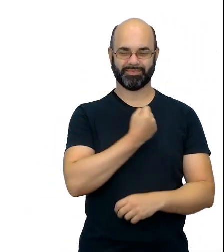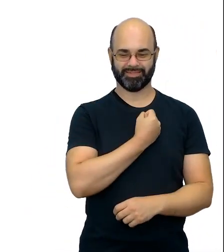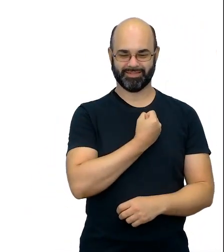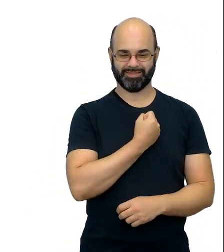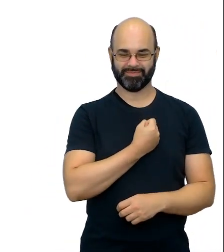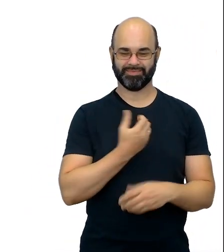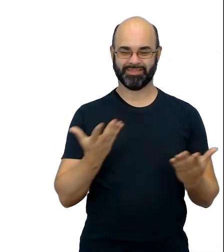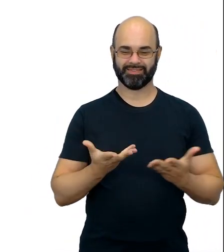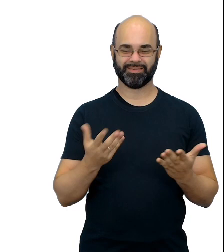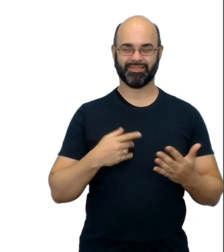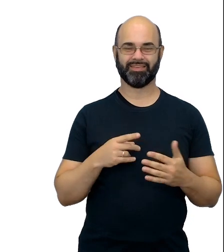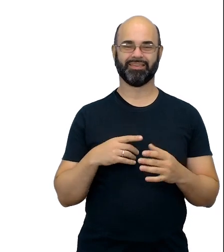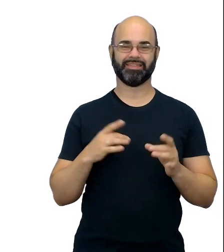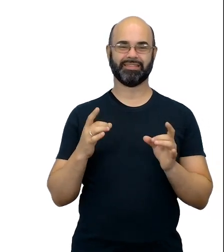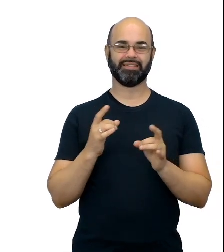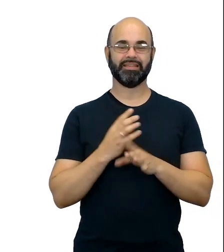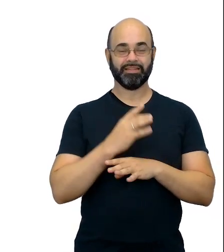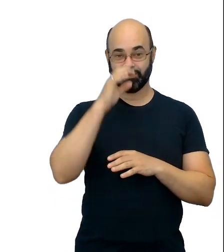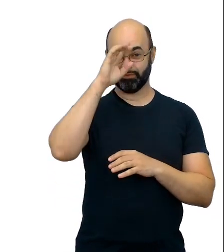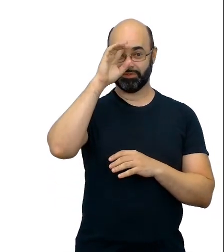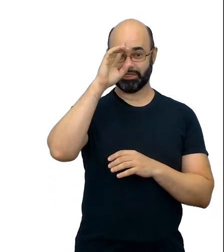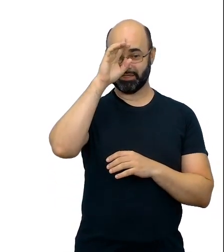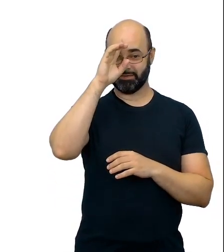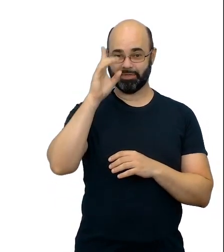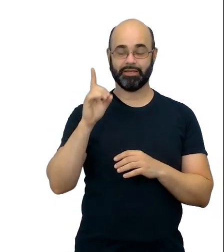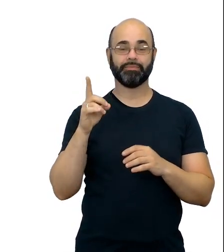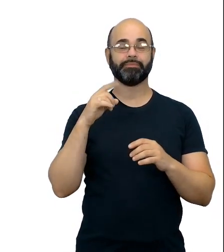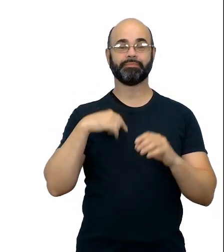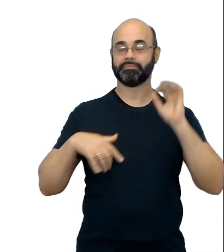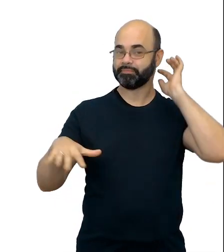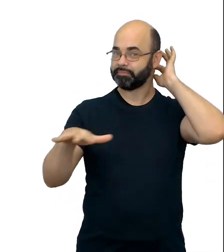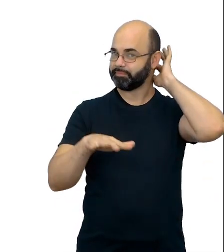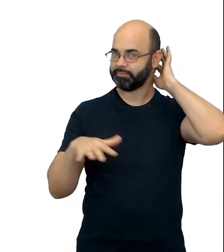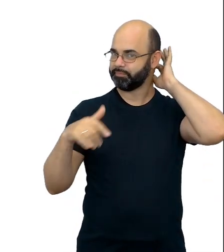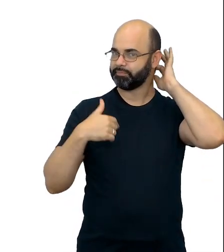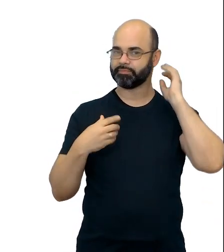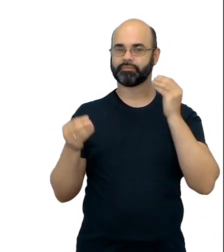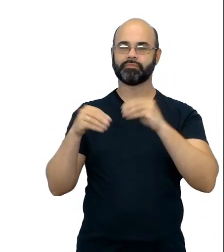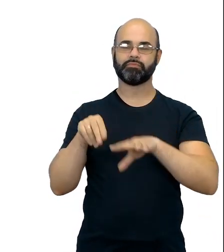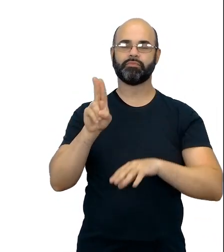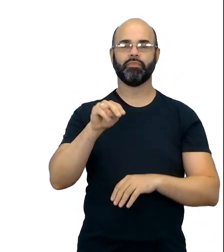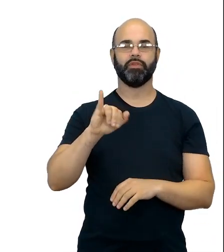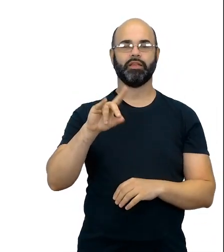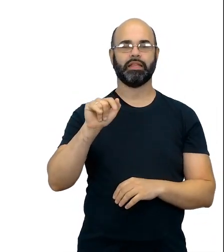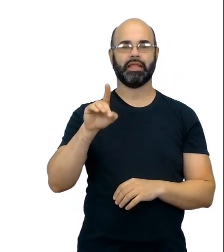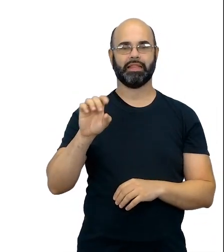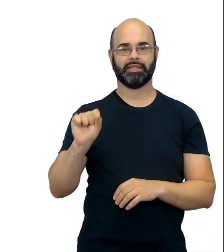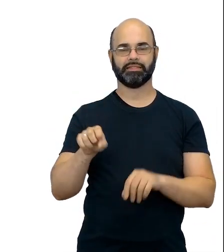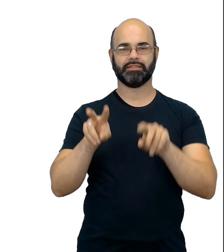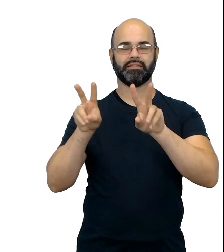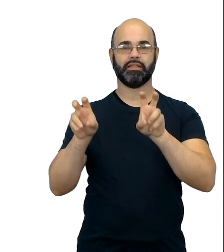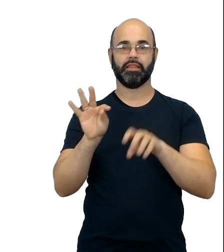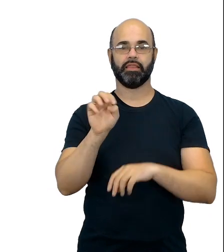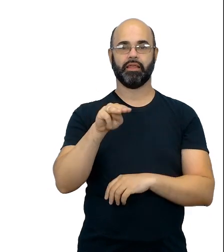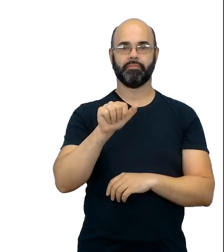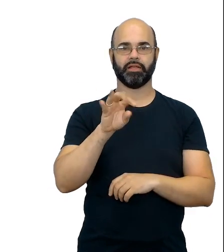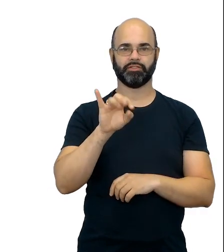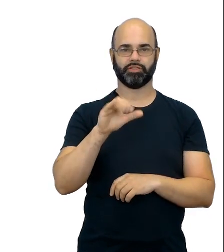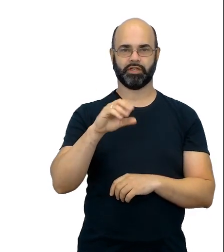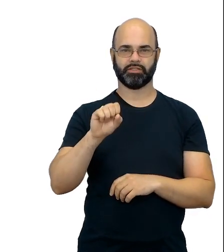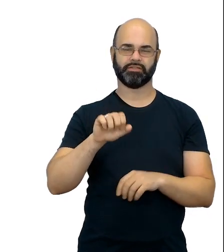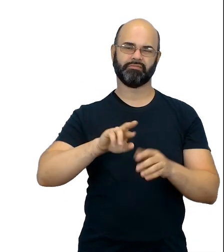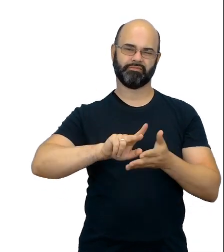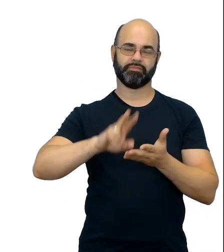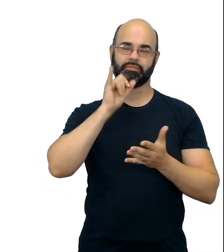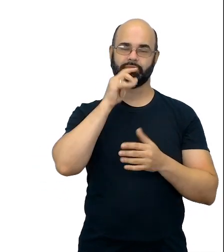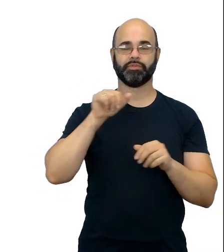a casinha, né? Eu envolvo outras unidades temáticas. Posso até, quando eu falo de área, envolver